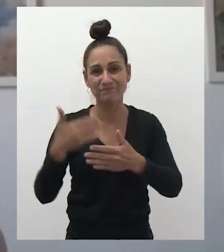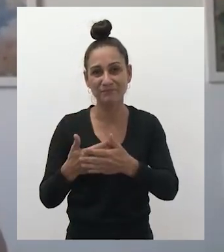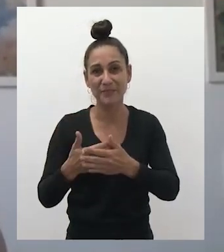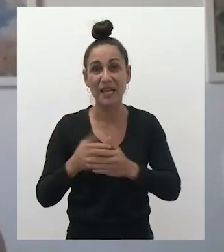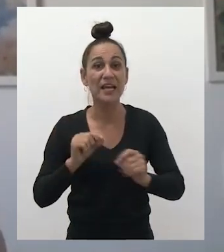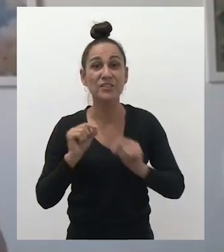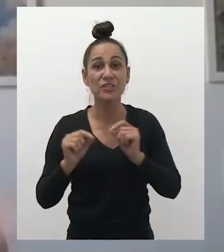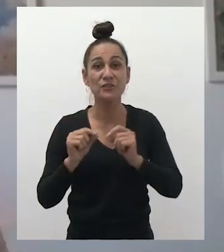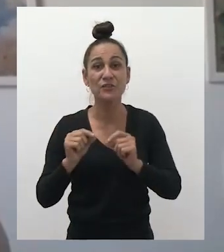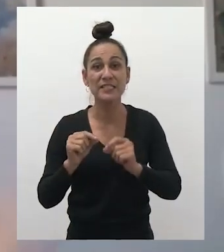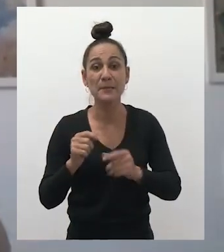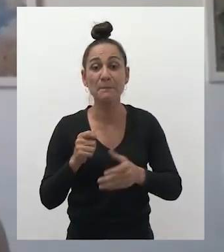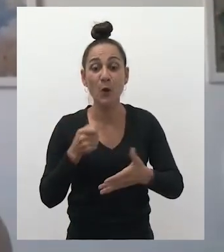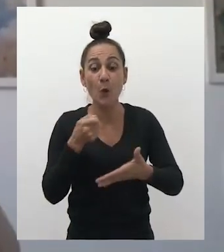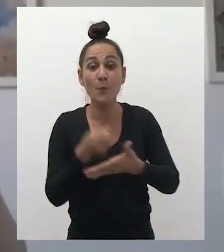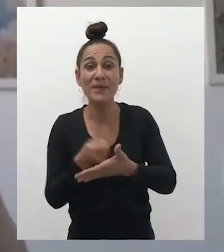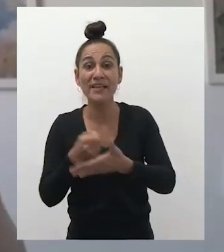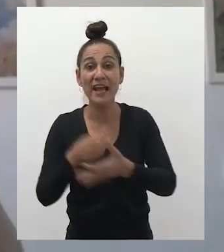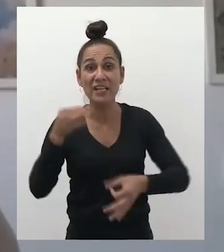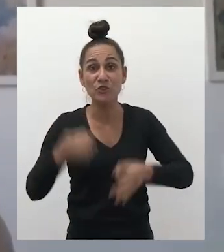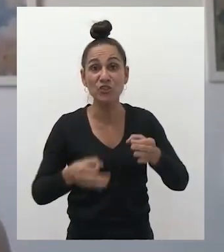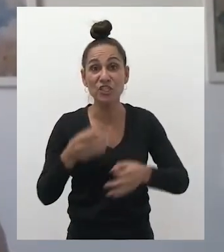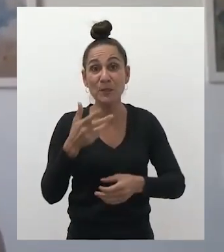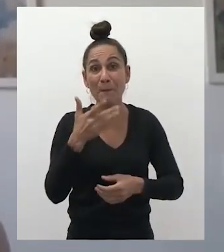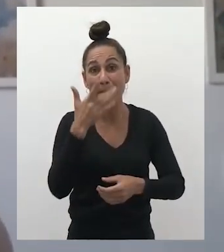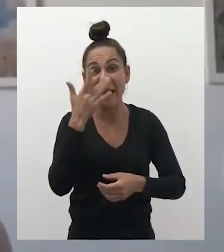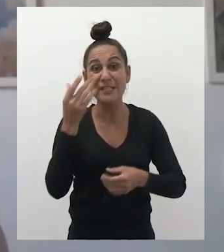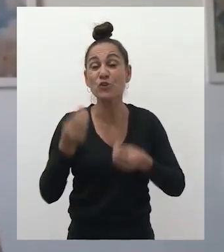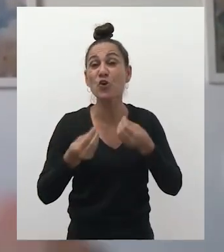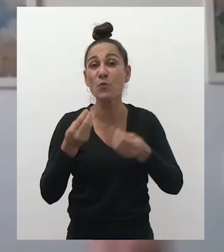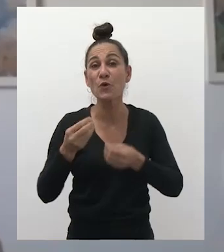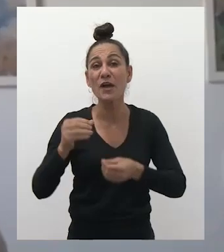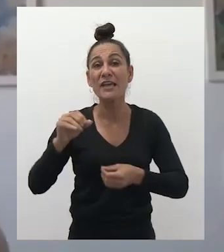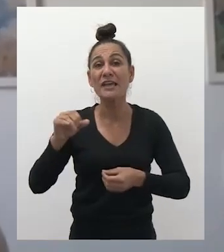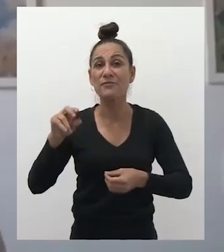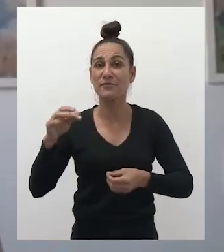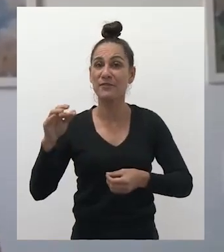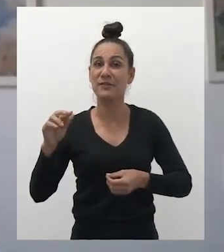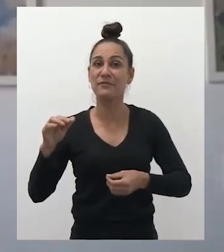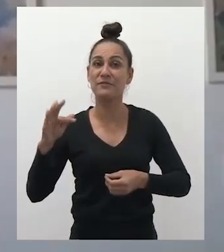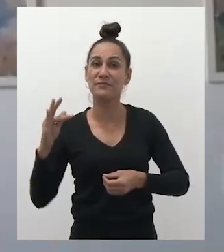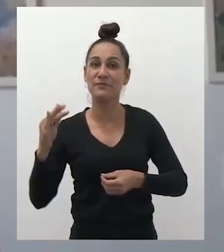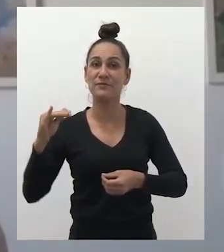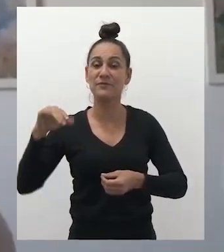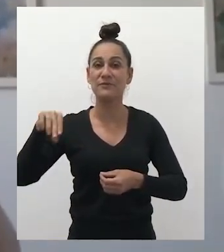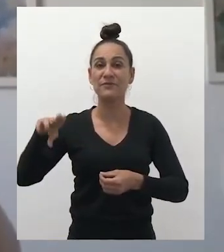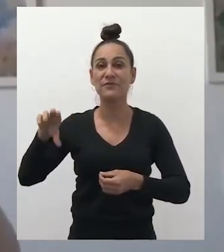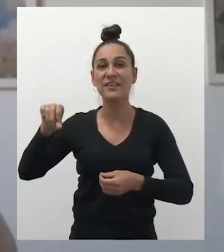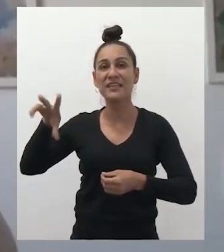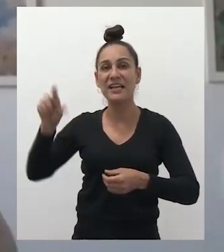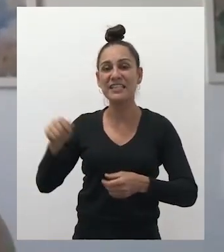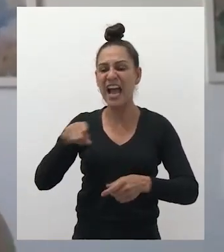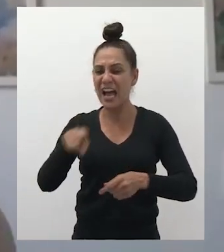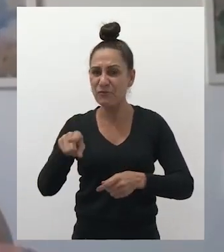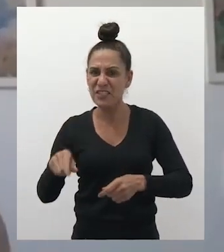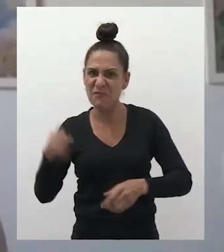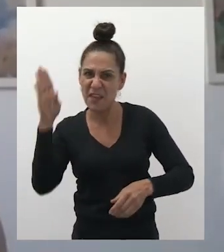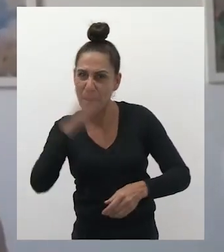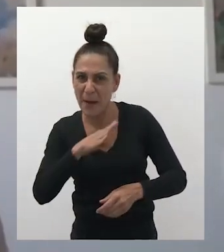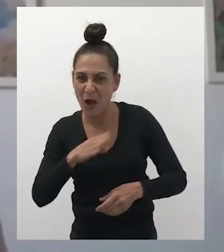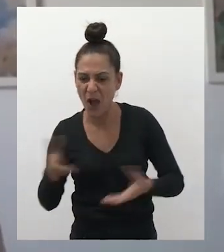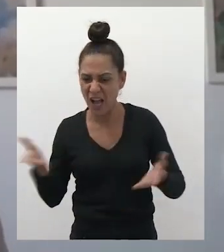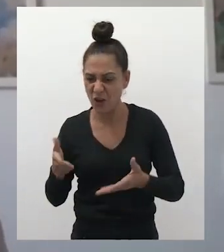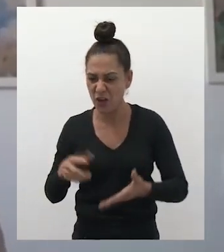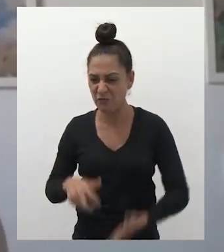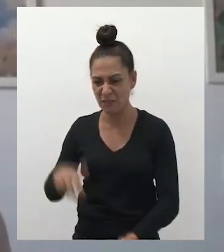clamor por justiça como vingança, como, fez esse mal, agora tome aqui essa punição,